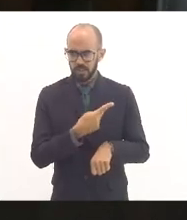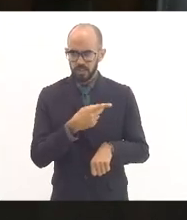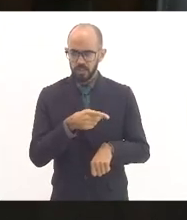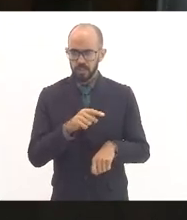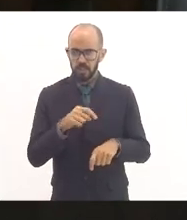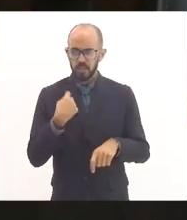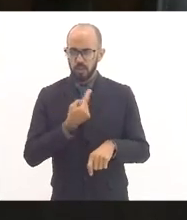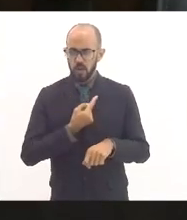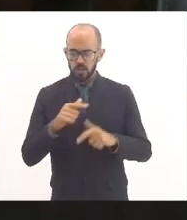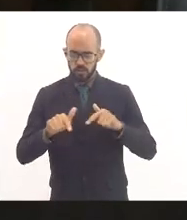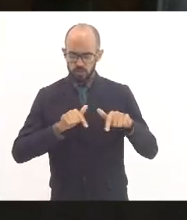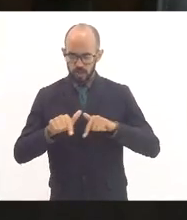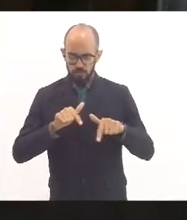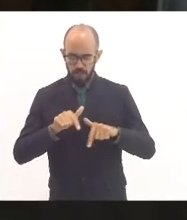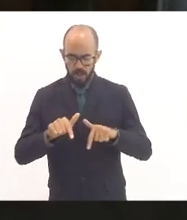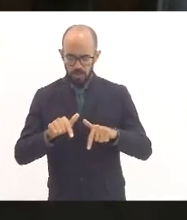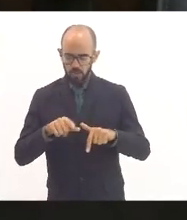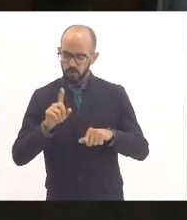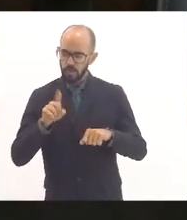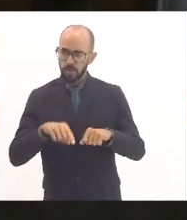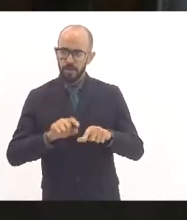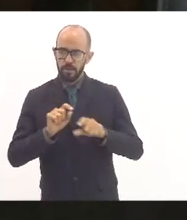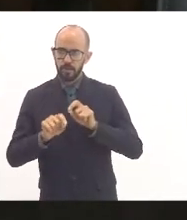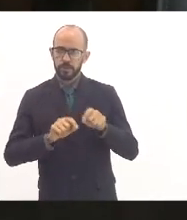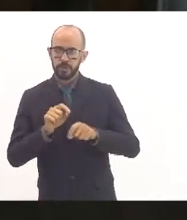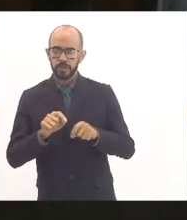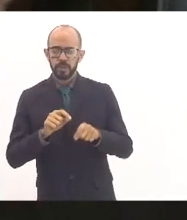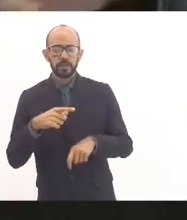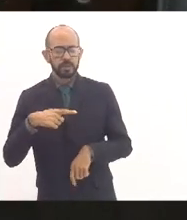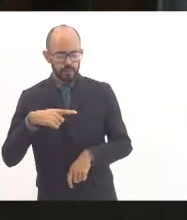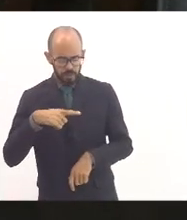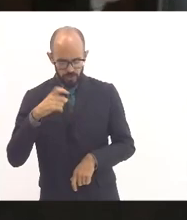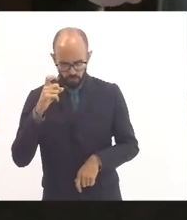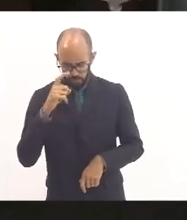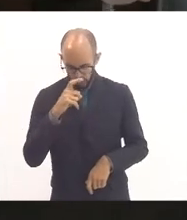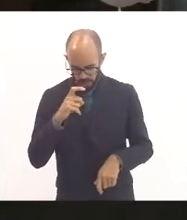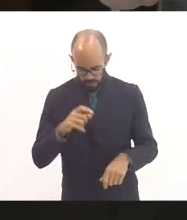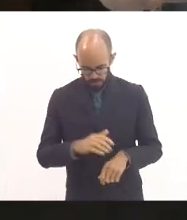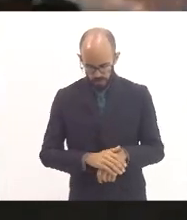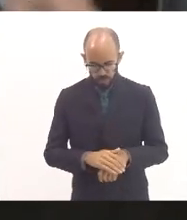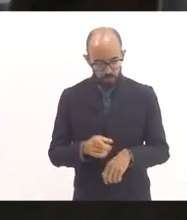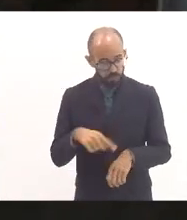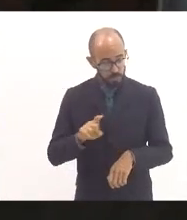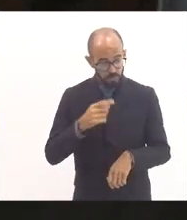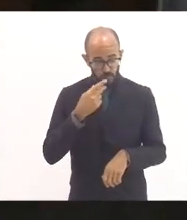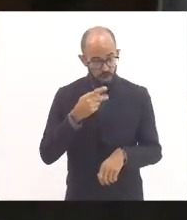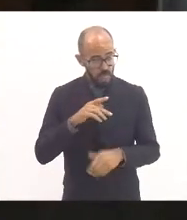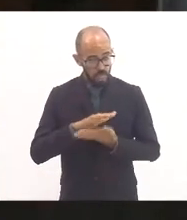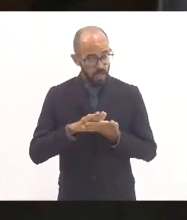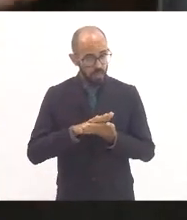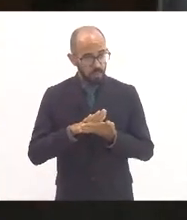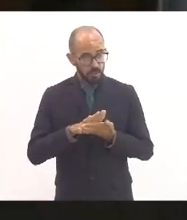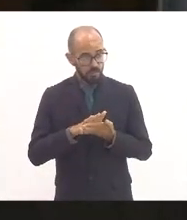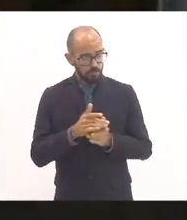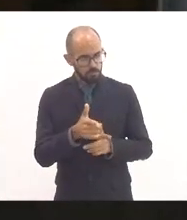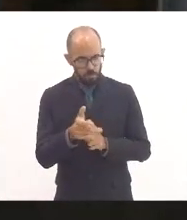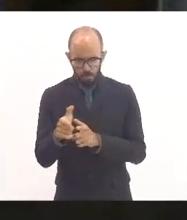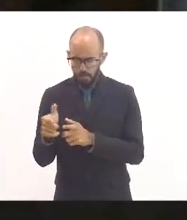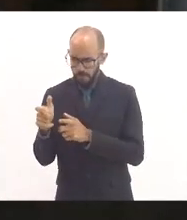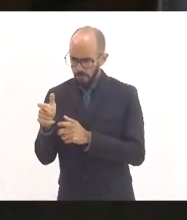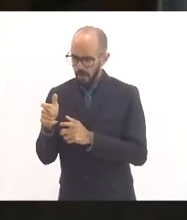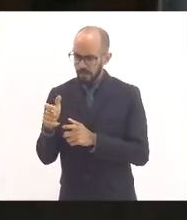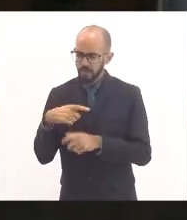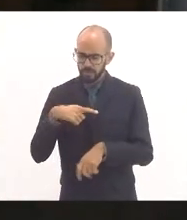nossa actividade por si só ela já tem suas dificuldades não preciso dizer mais nada sobre isso colegas baleados colega de